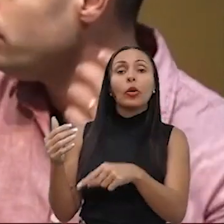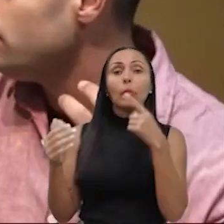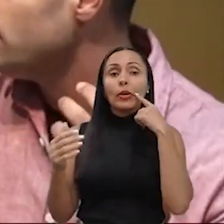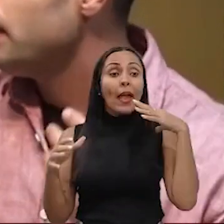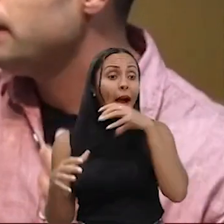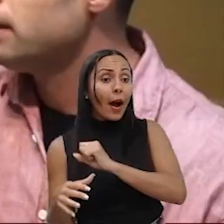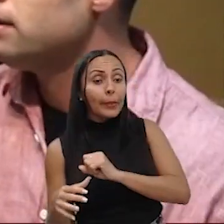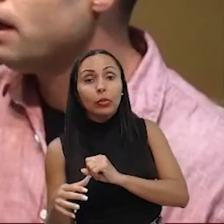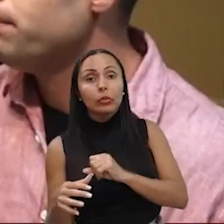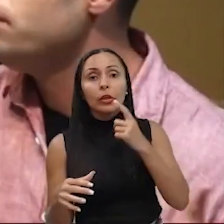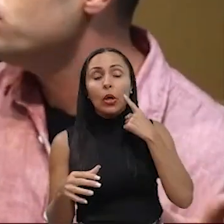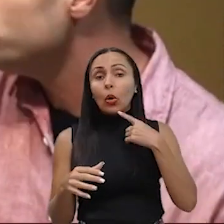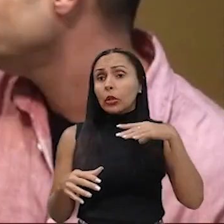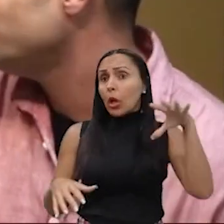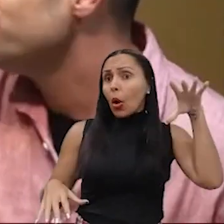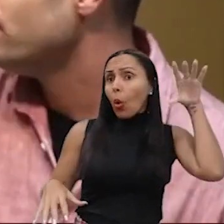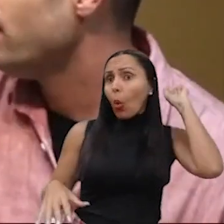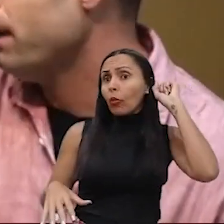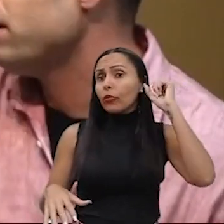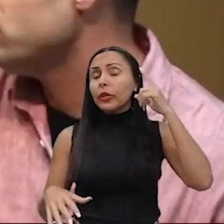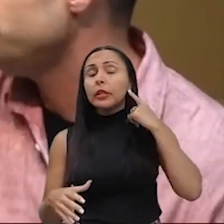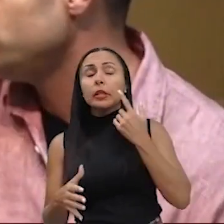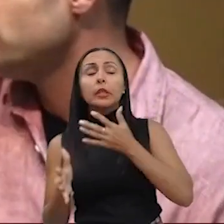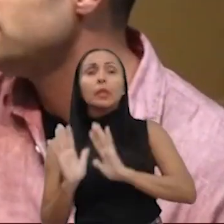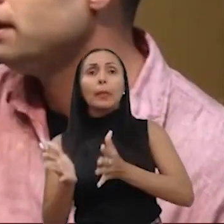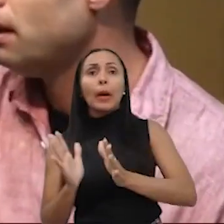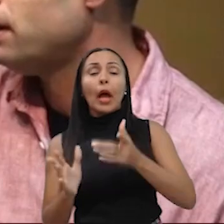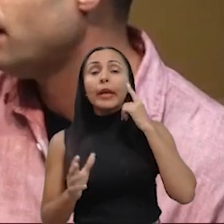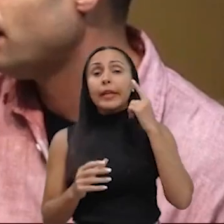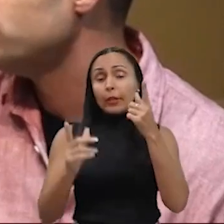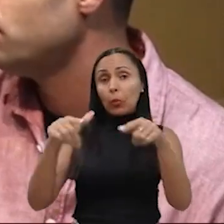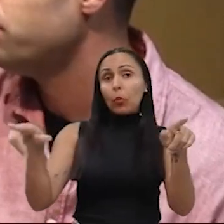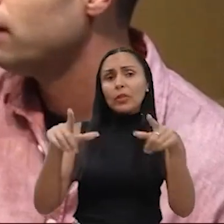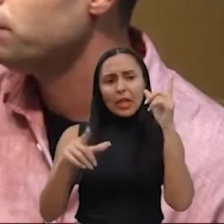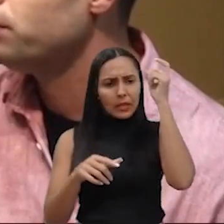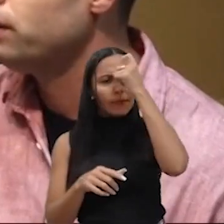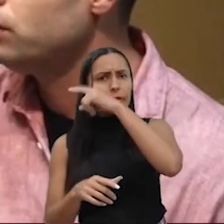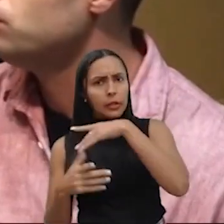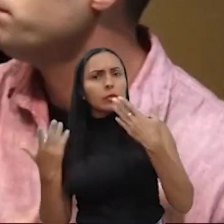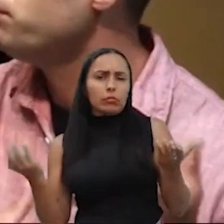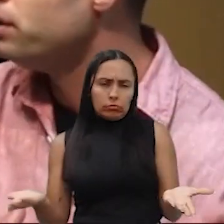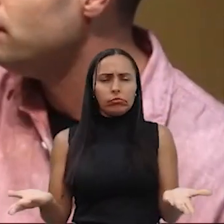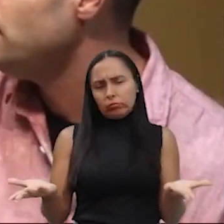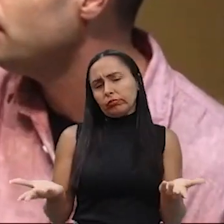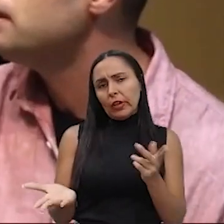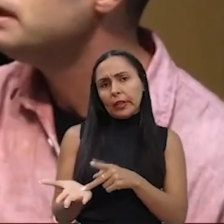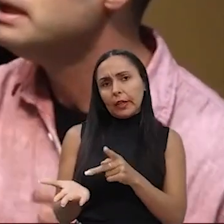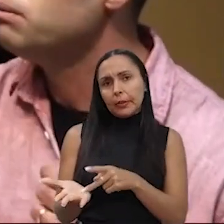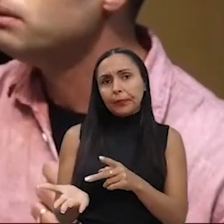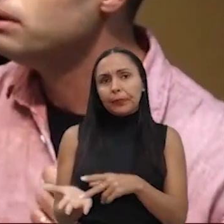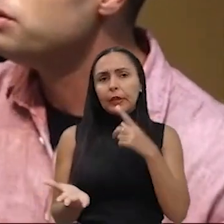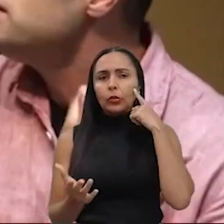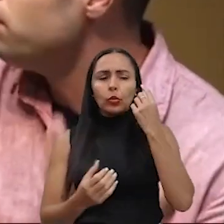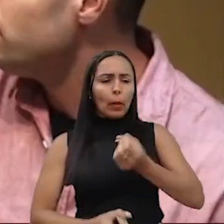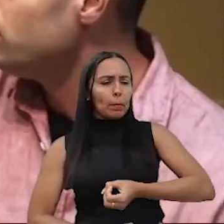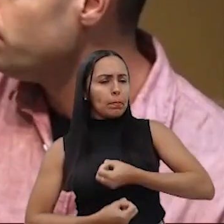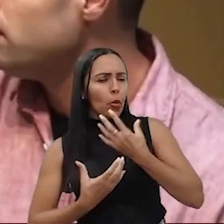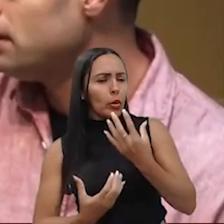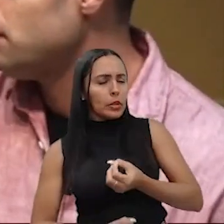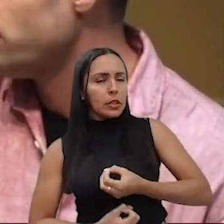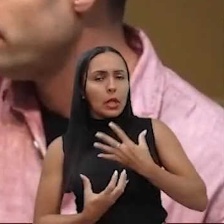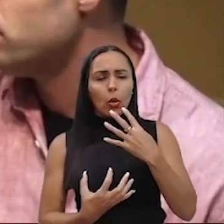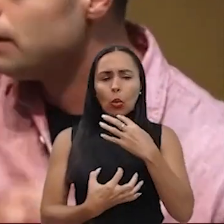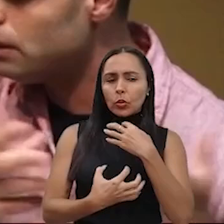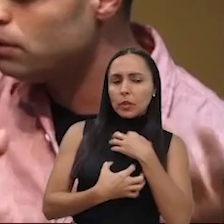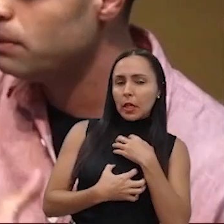de ouvir, e a gente sabe que música é mais difícil de ser interpretado, isso é um fato, porque tem toda uma poesia, um sentimento que